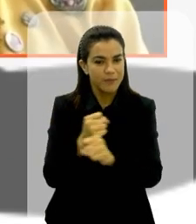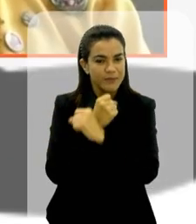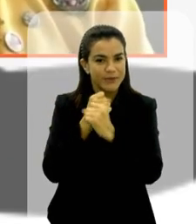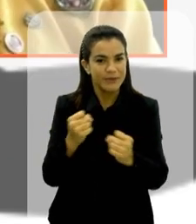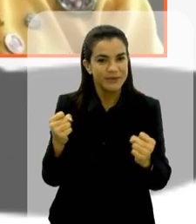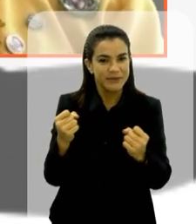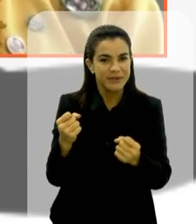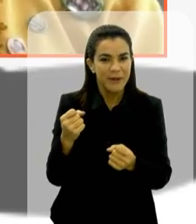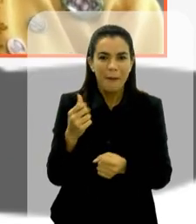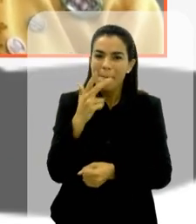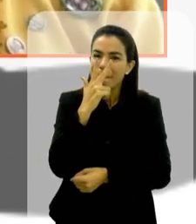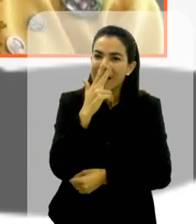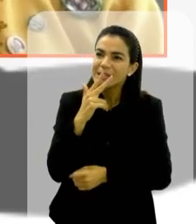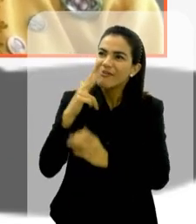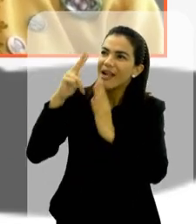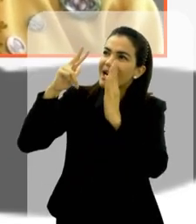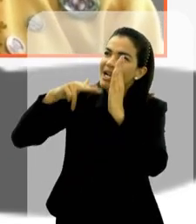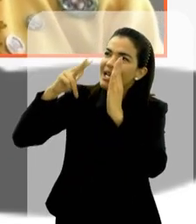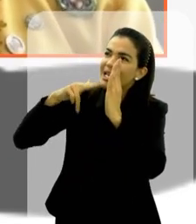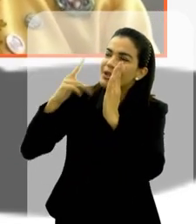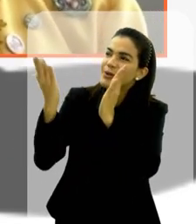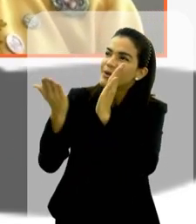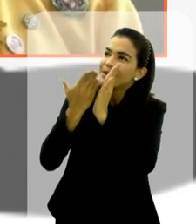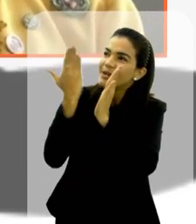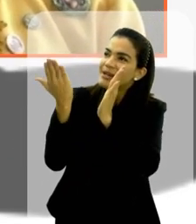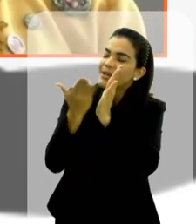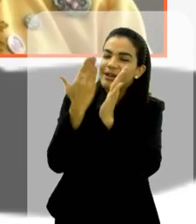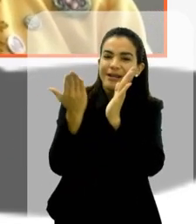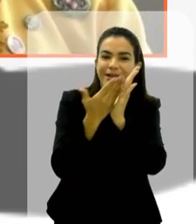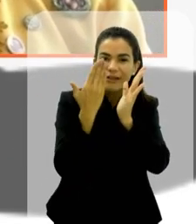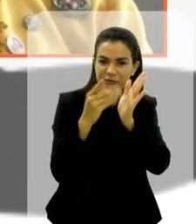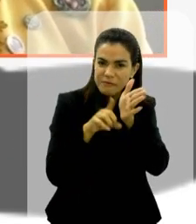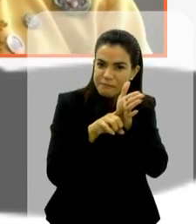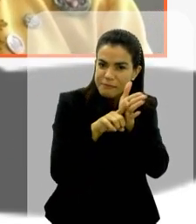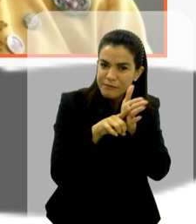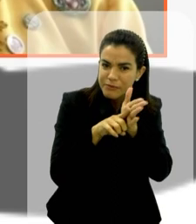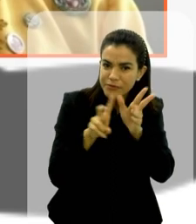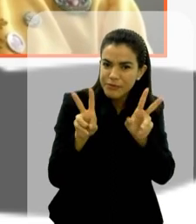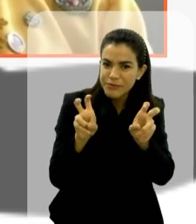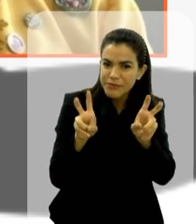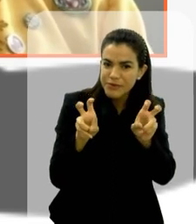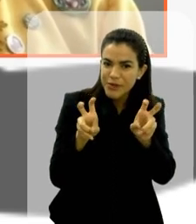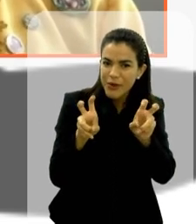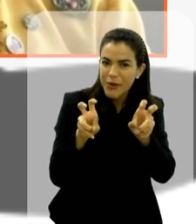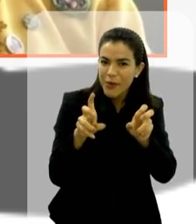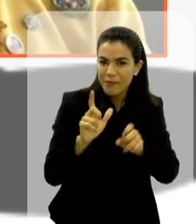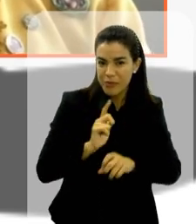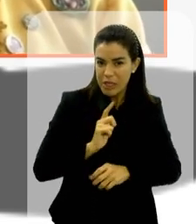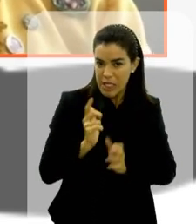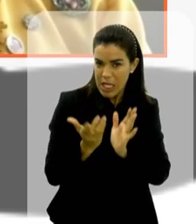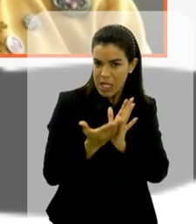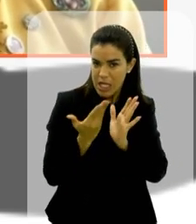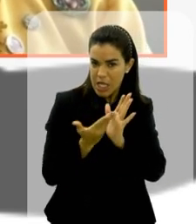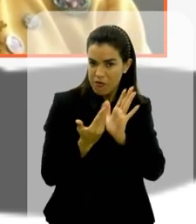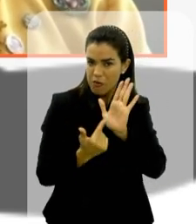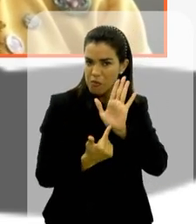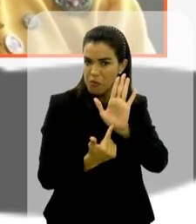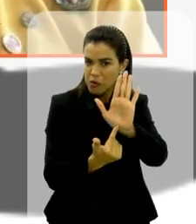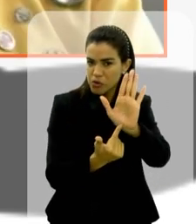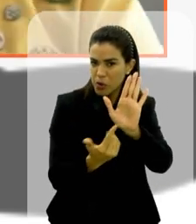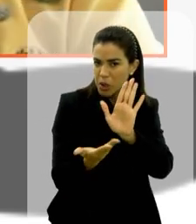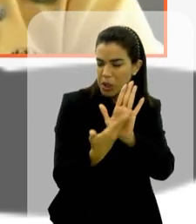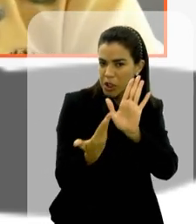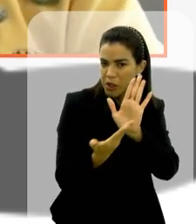Você estava aí, parecia que estava lendo páginas. Você fez uma pesquisa a respeito disso? Porque eu vi que você estava com uma obra na sua mão, você me mostrou a página de um